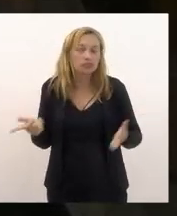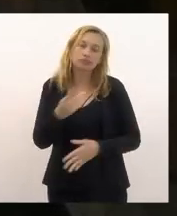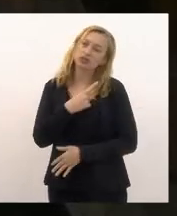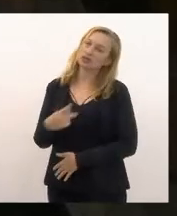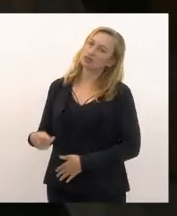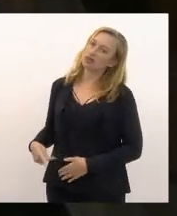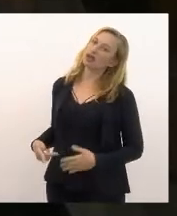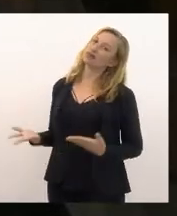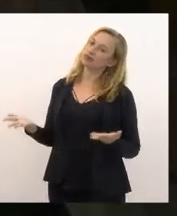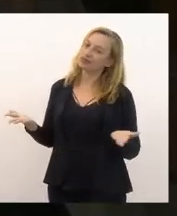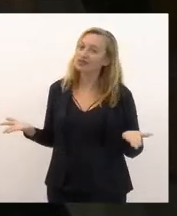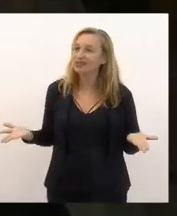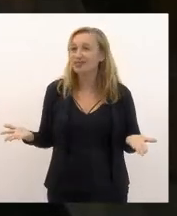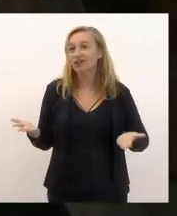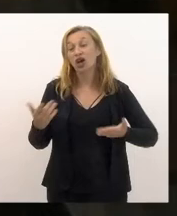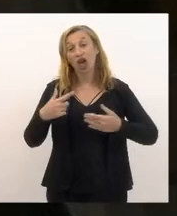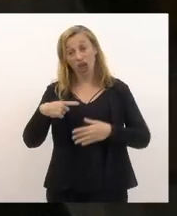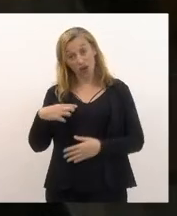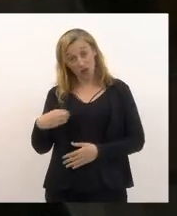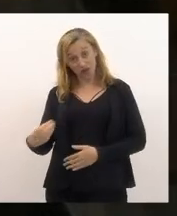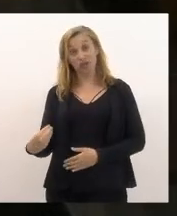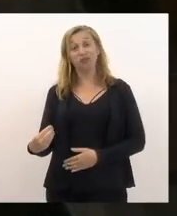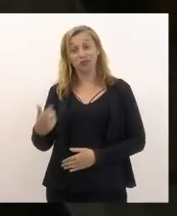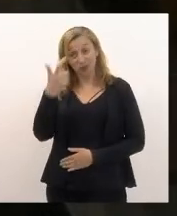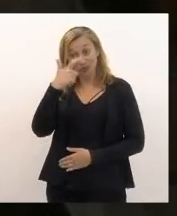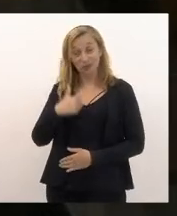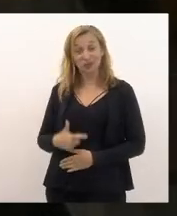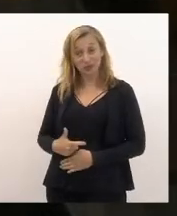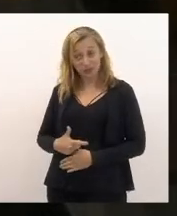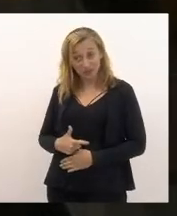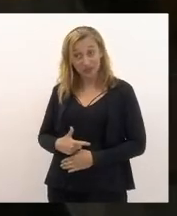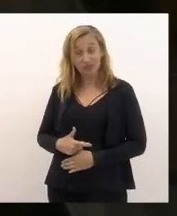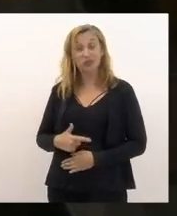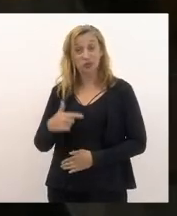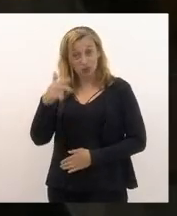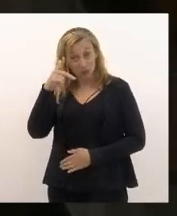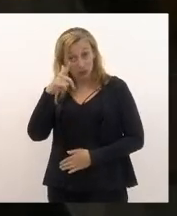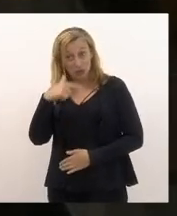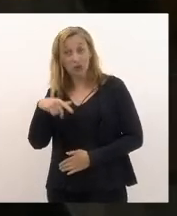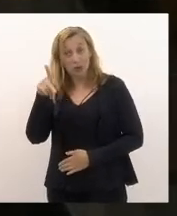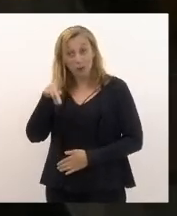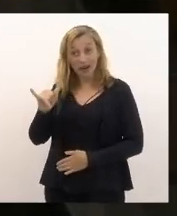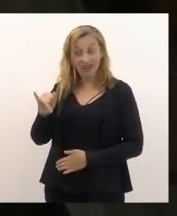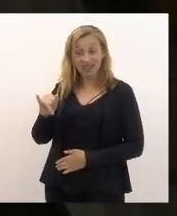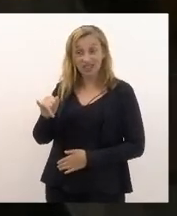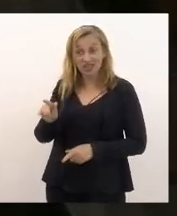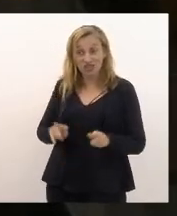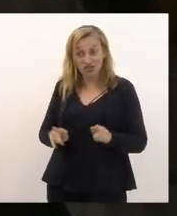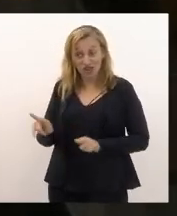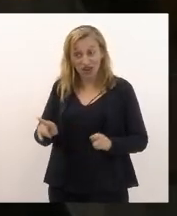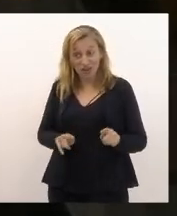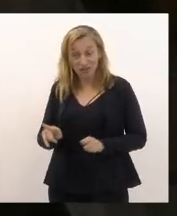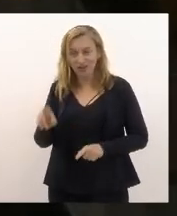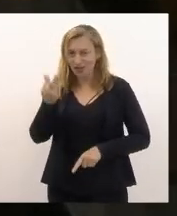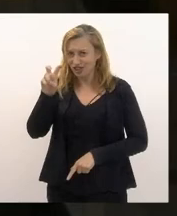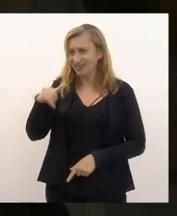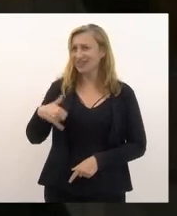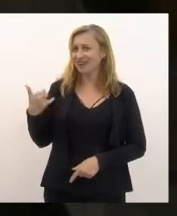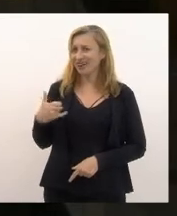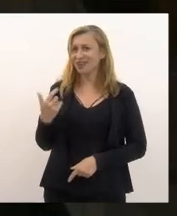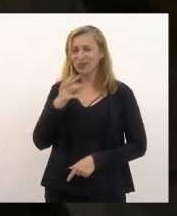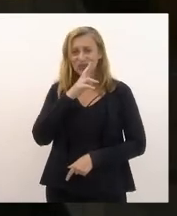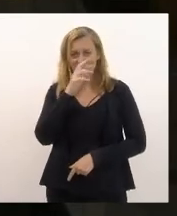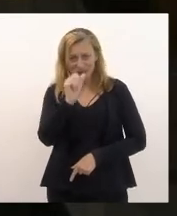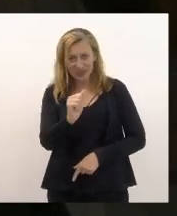Presidente, eu sou filho, eu sou pai de gêmeas de 5 anos, Rodrigo